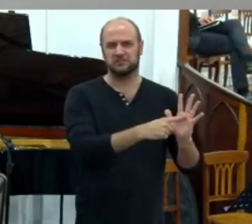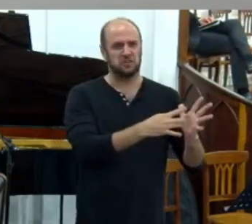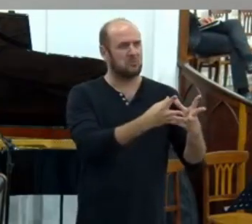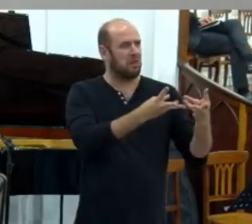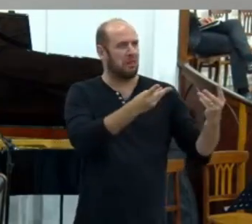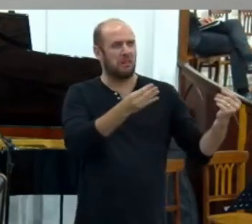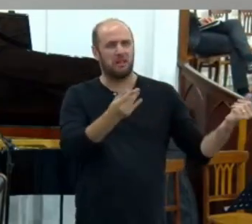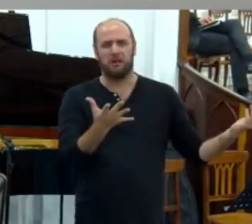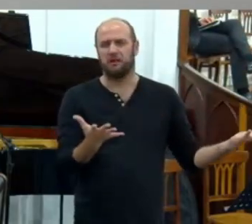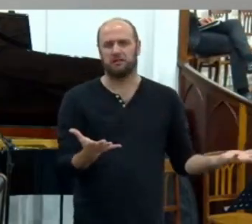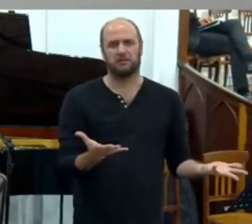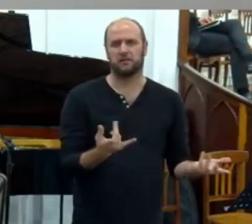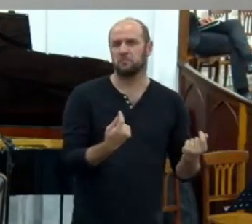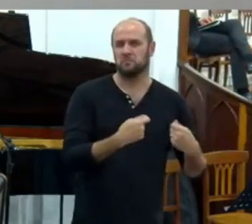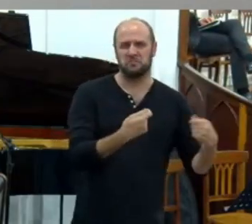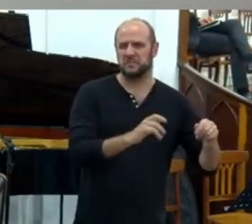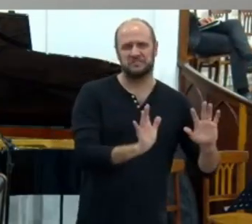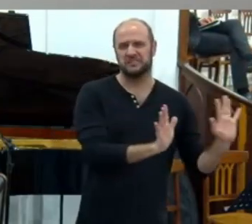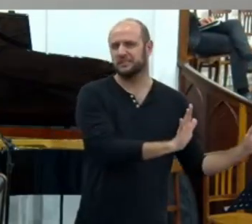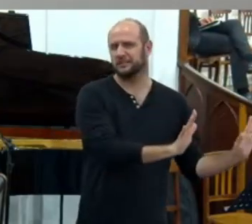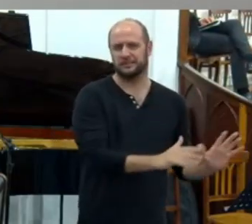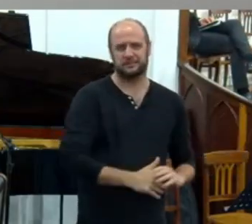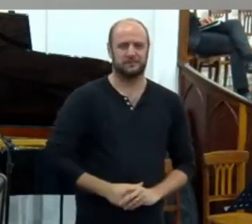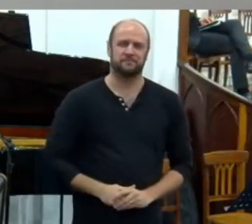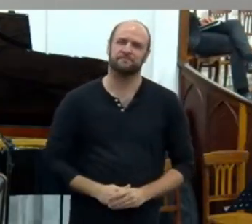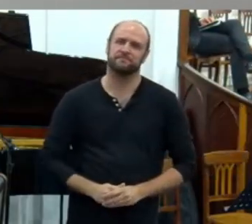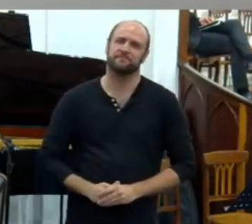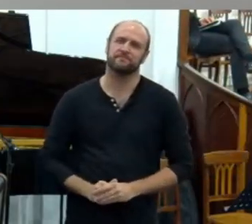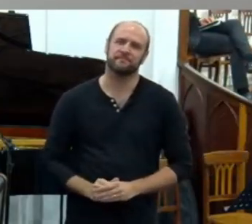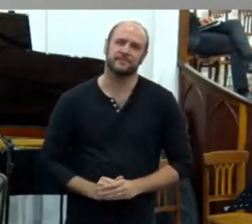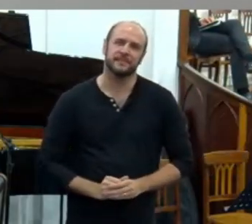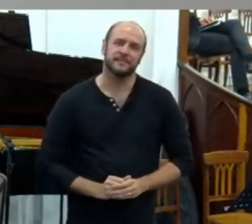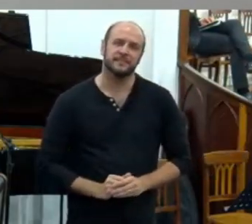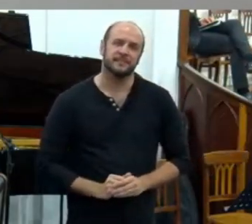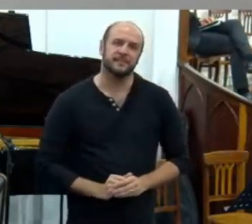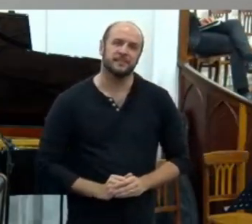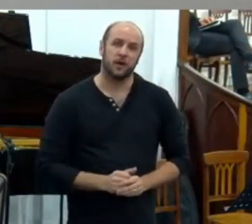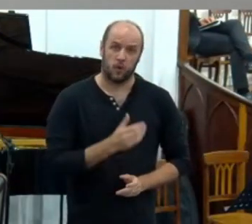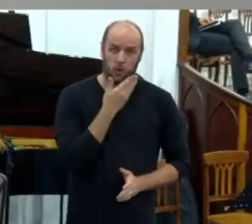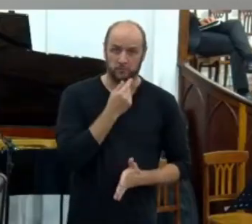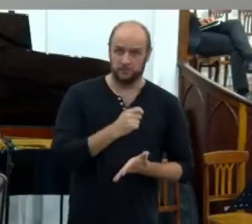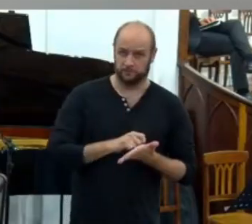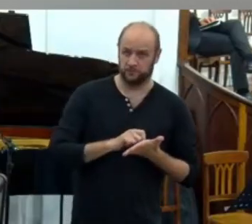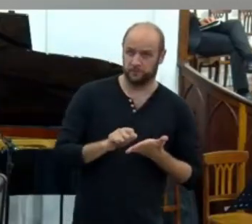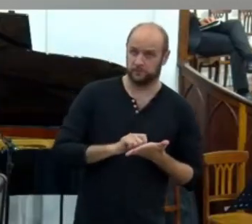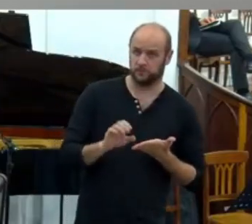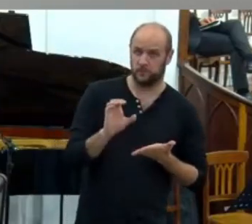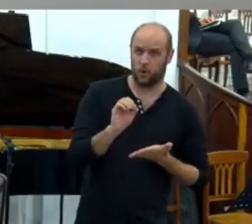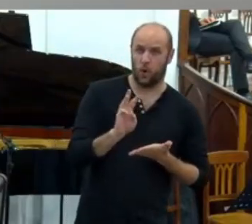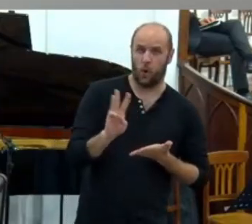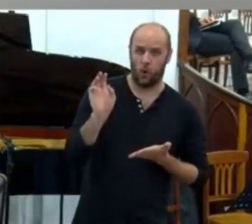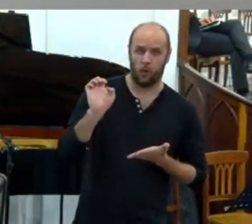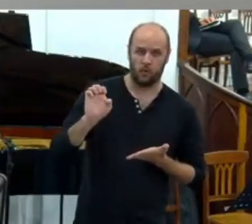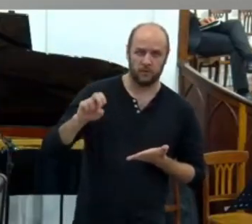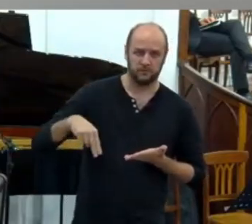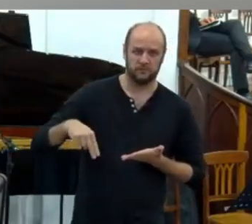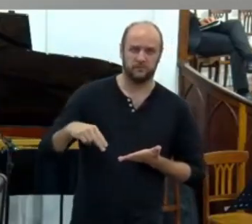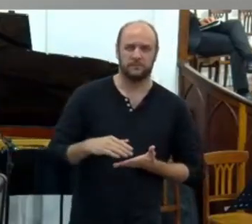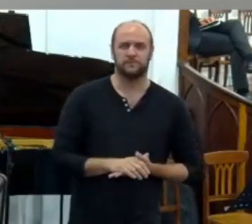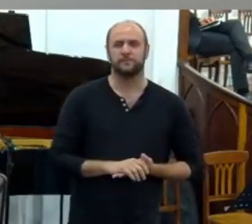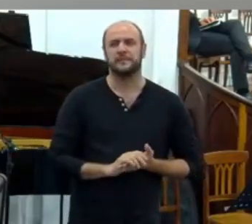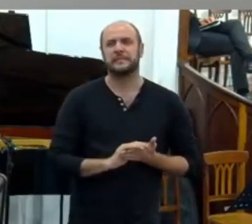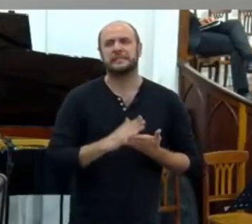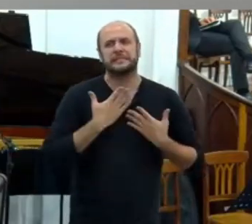ou da sua necessidade de existência. Para Owen também, o descanso de Deus